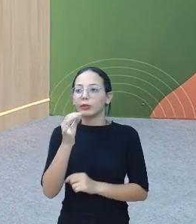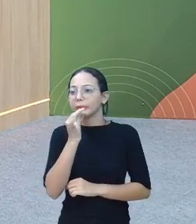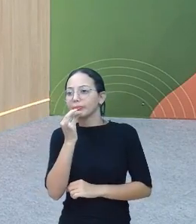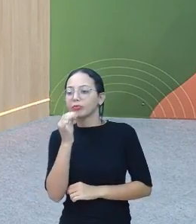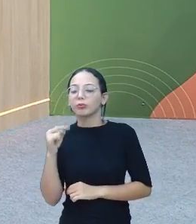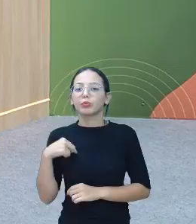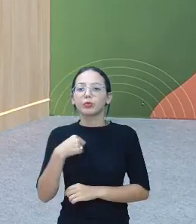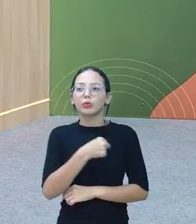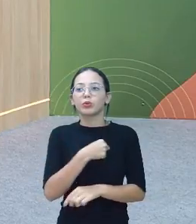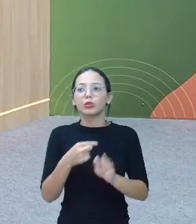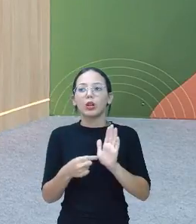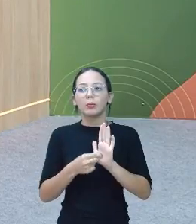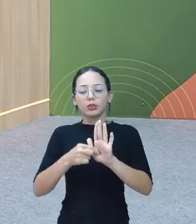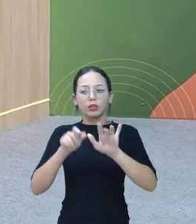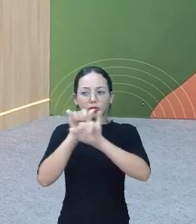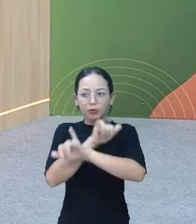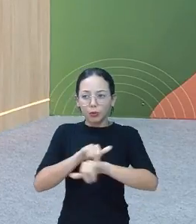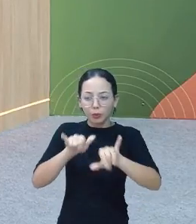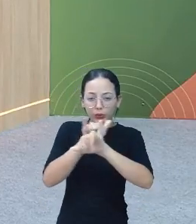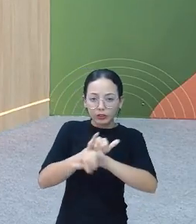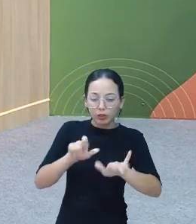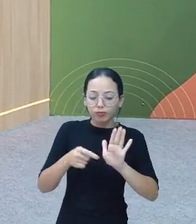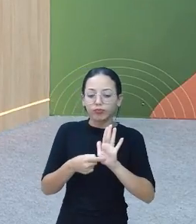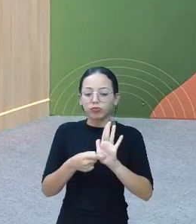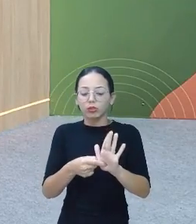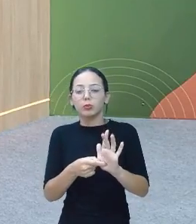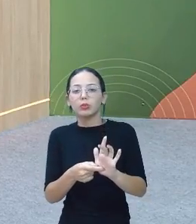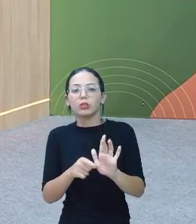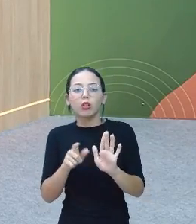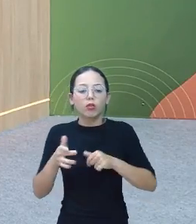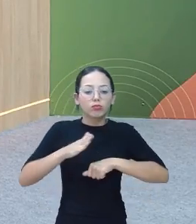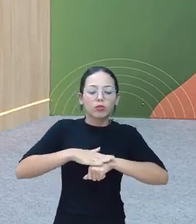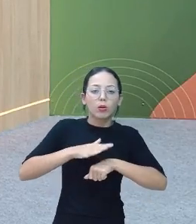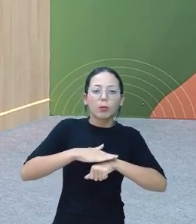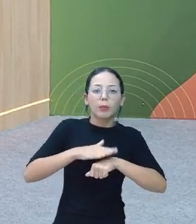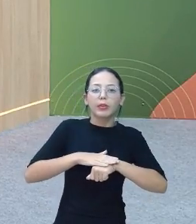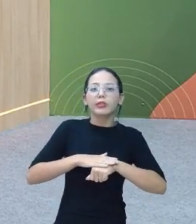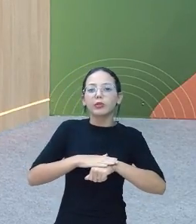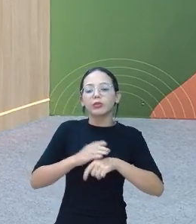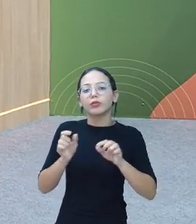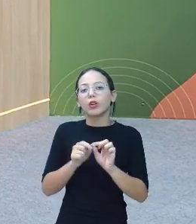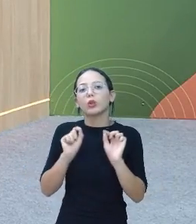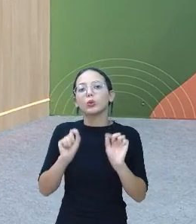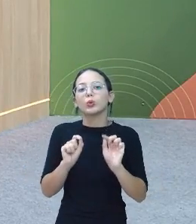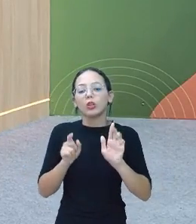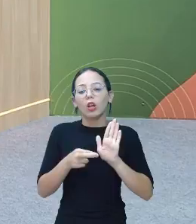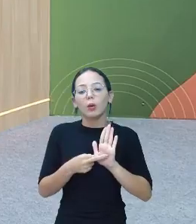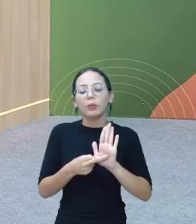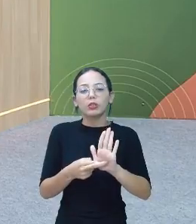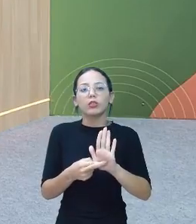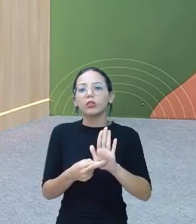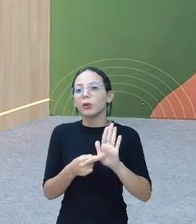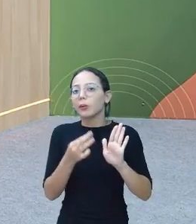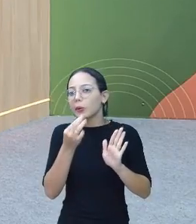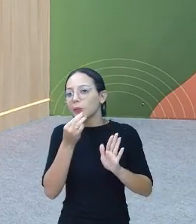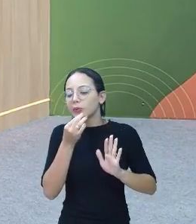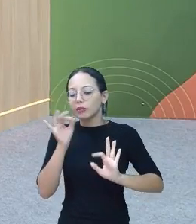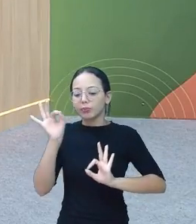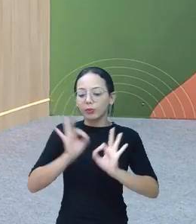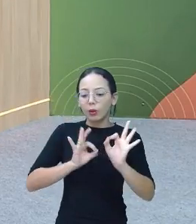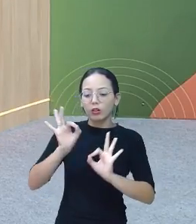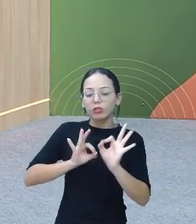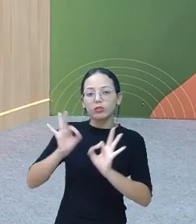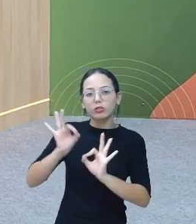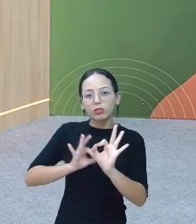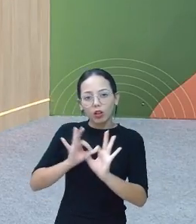gente representar uma informação, para representar uma situação, e a gente faz essa representação de forma